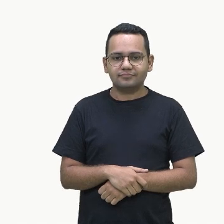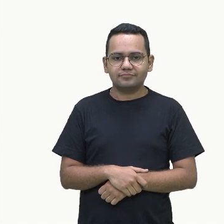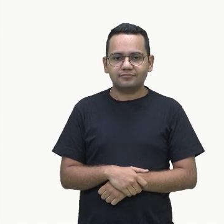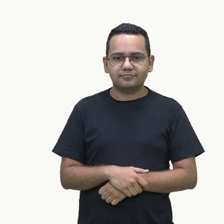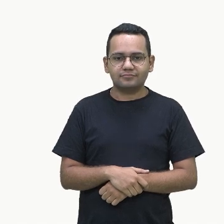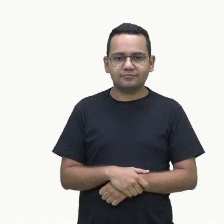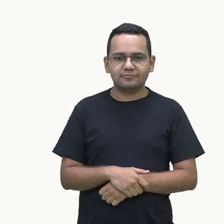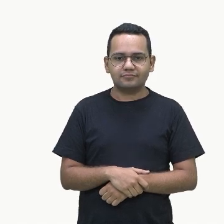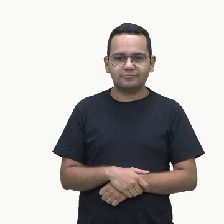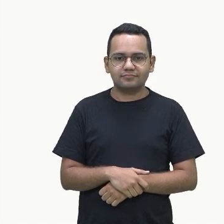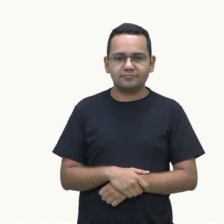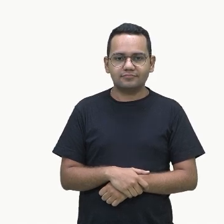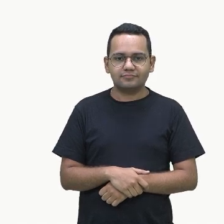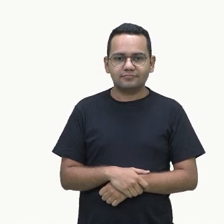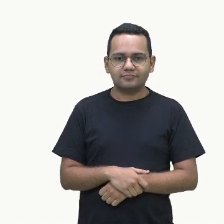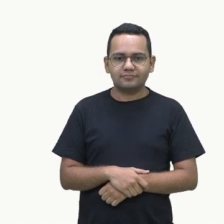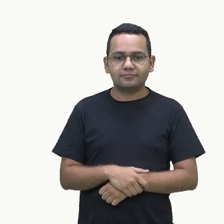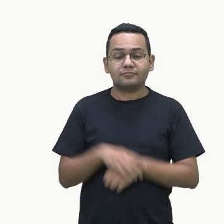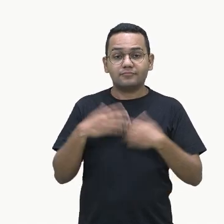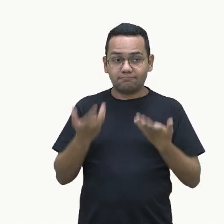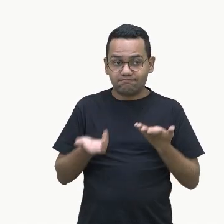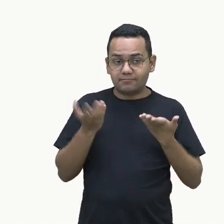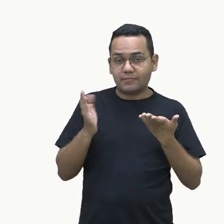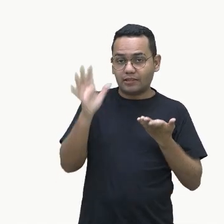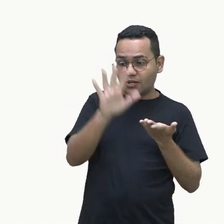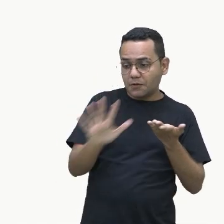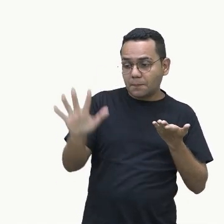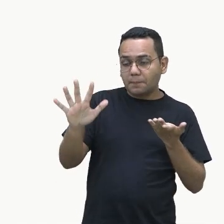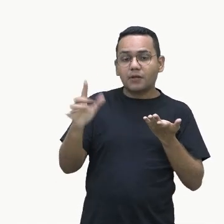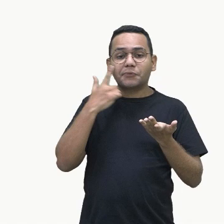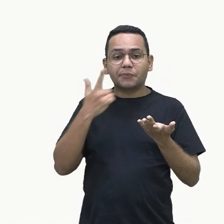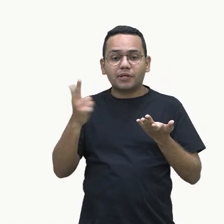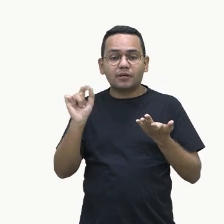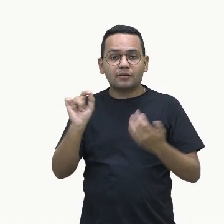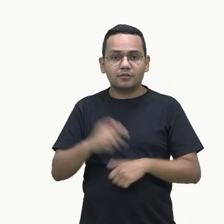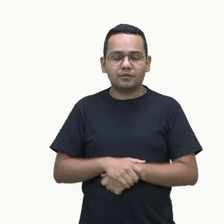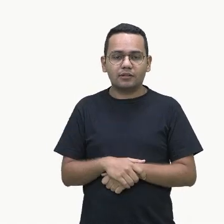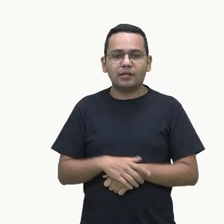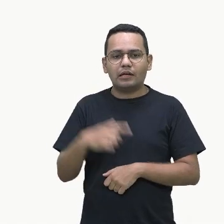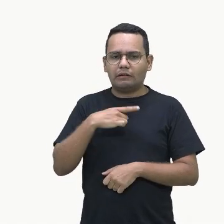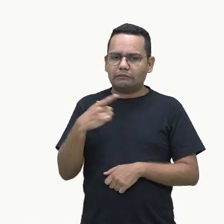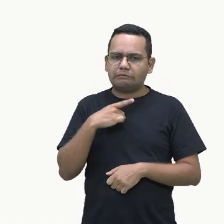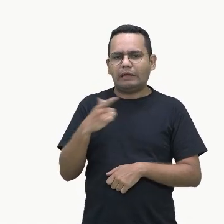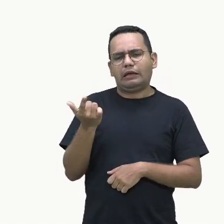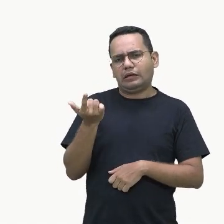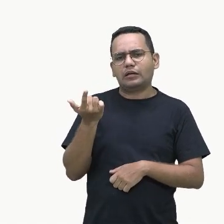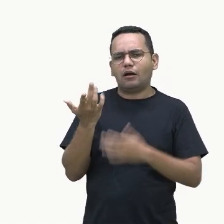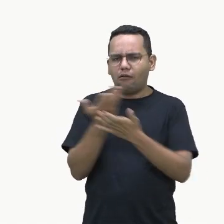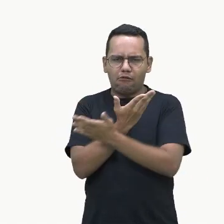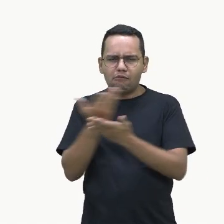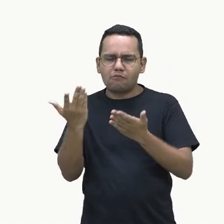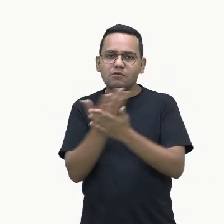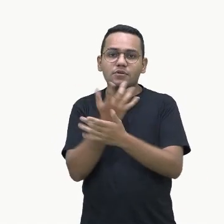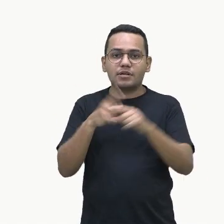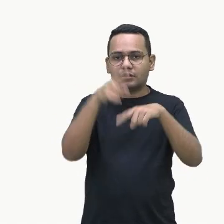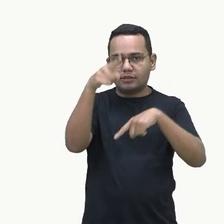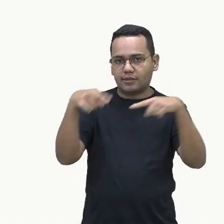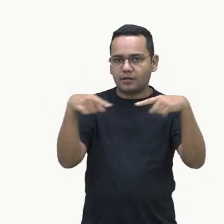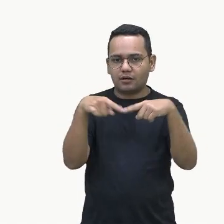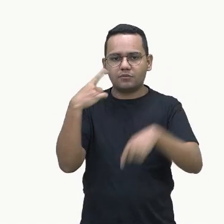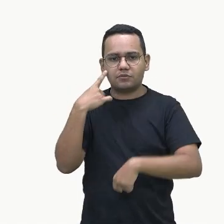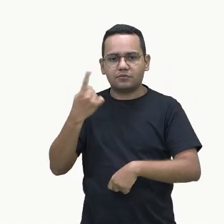vendo que o nosso mosaico aqui ele está todo cortado em triângulos, certo? Esses